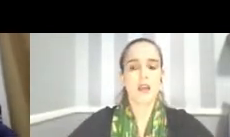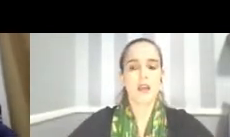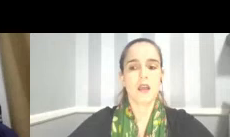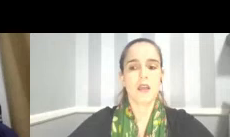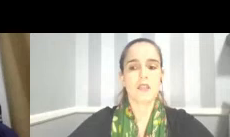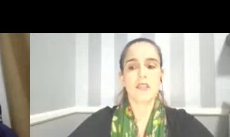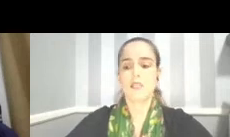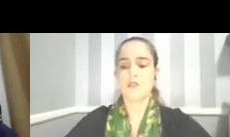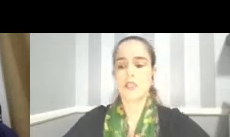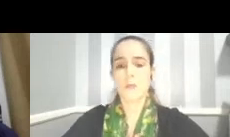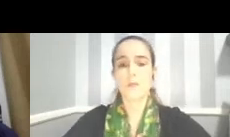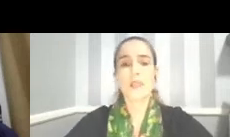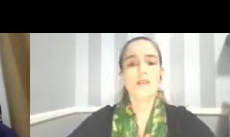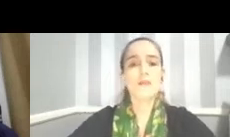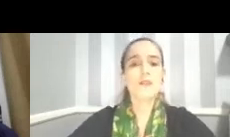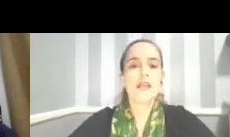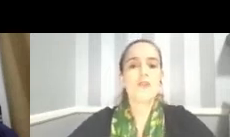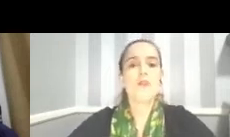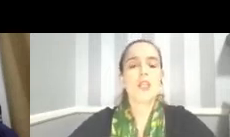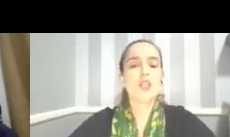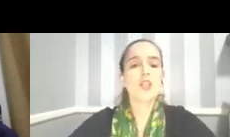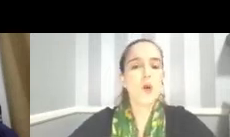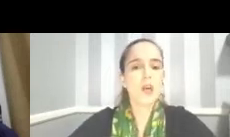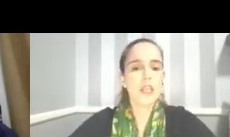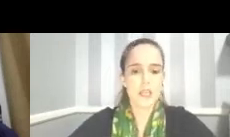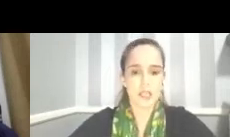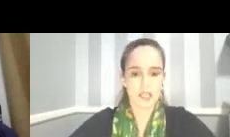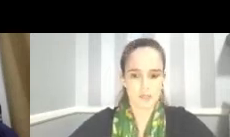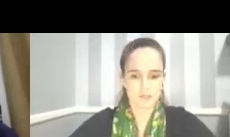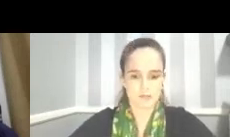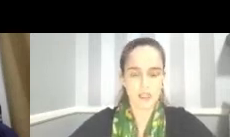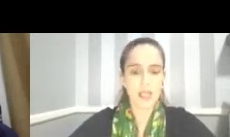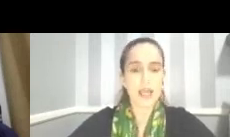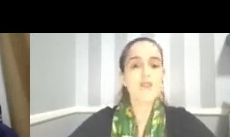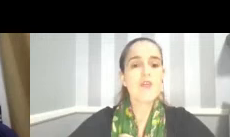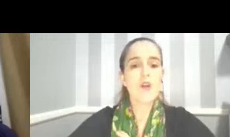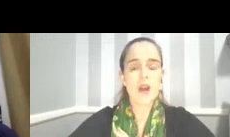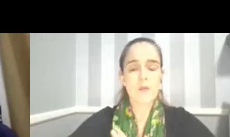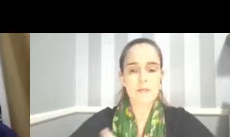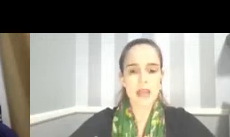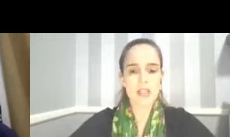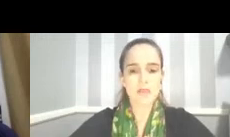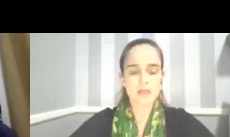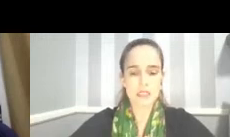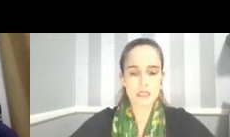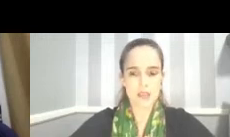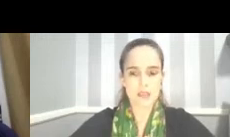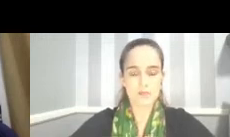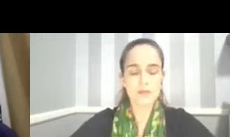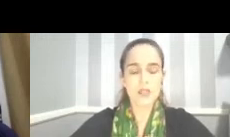Tudo ok? Então, tá jóia. Vamos falar sobre torniquete. Eu vou colocar uma imagem